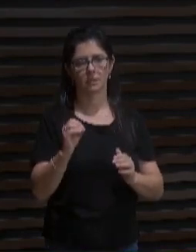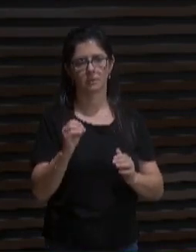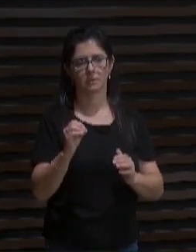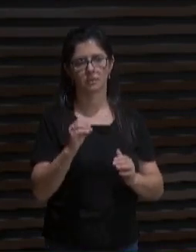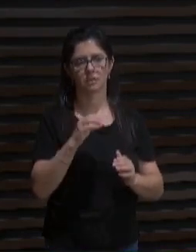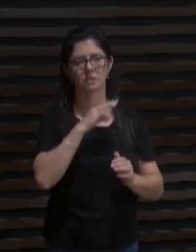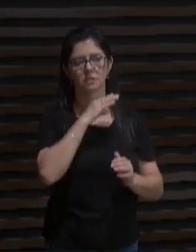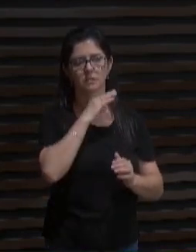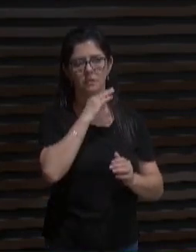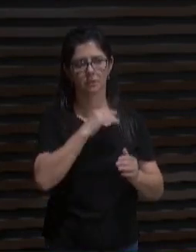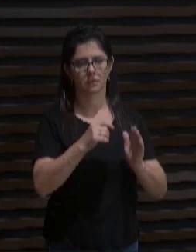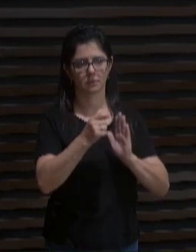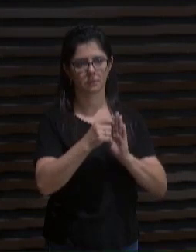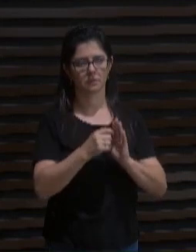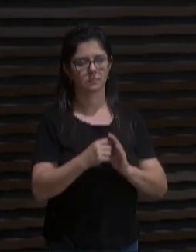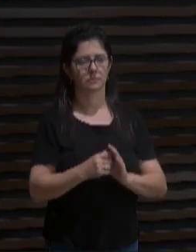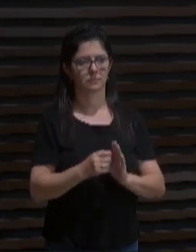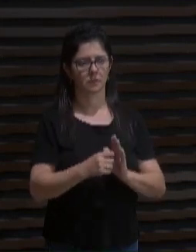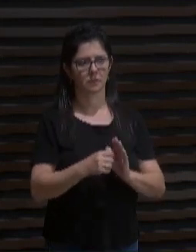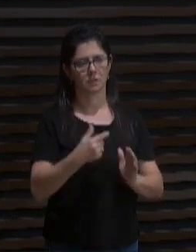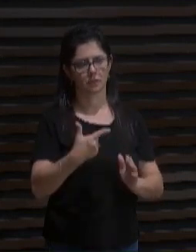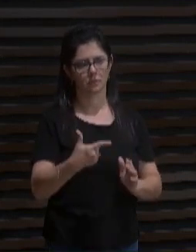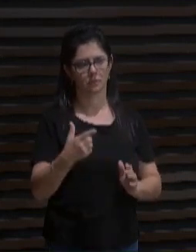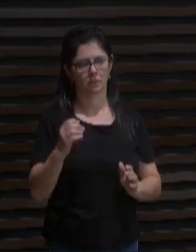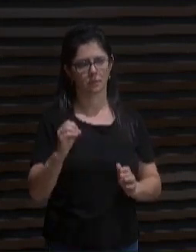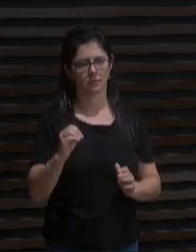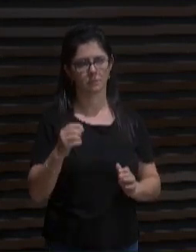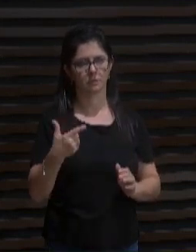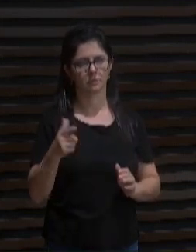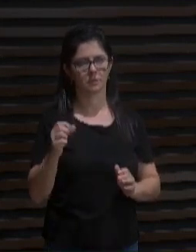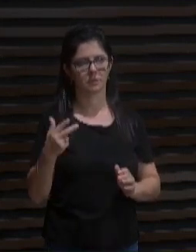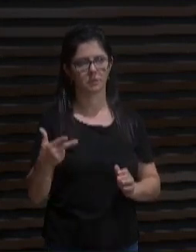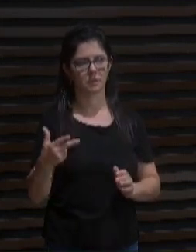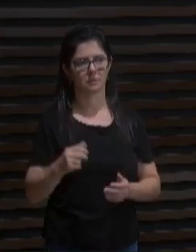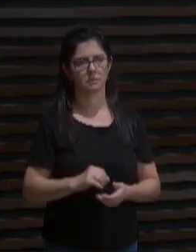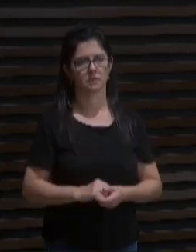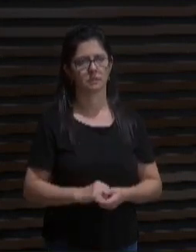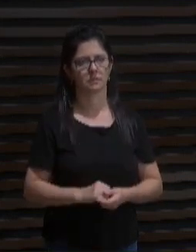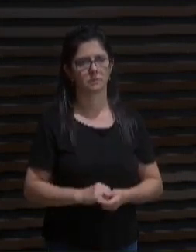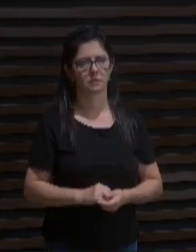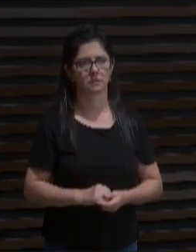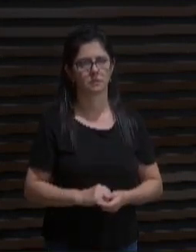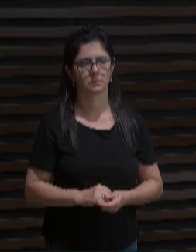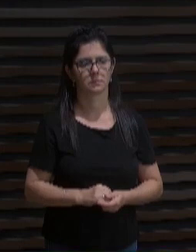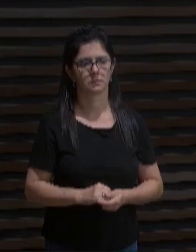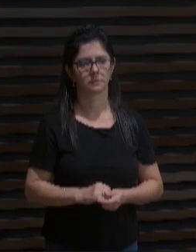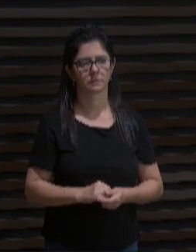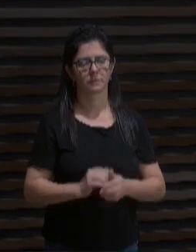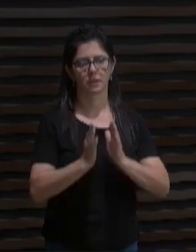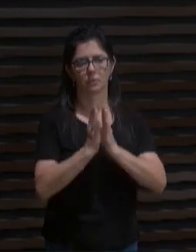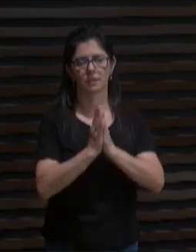de março de 2023, ele botava a oração. Normalmente as orações dele eram muito